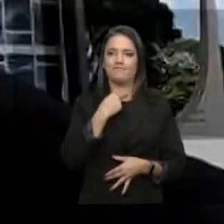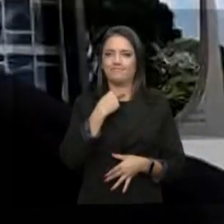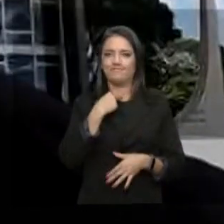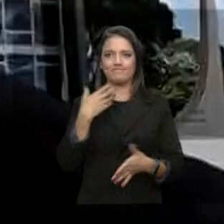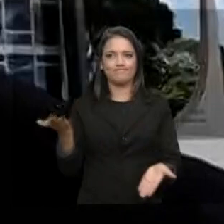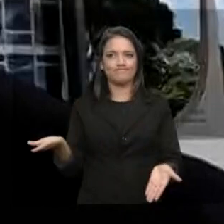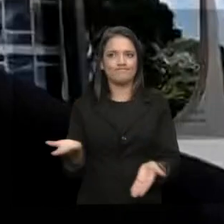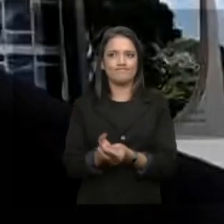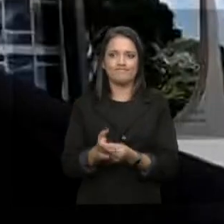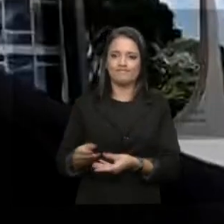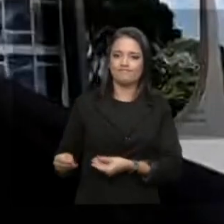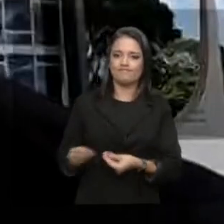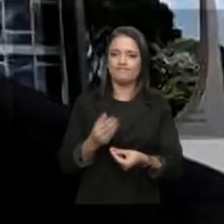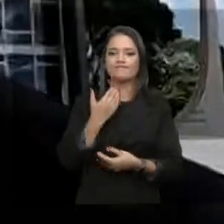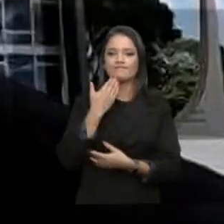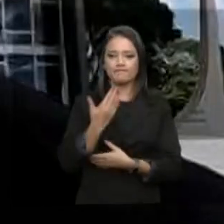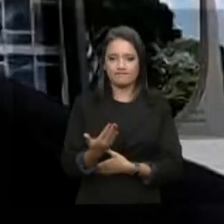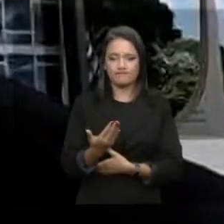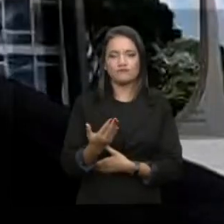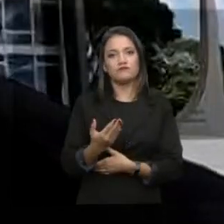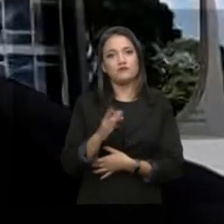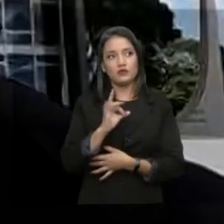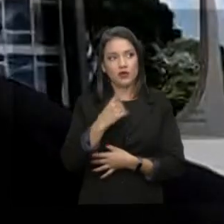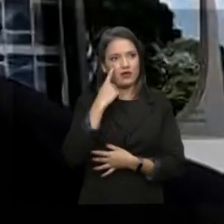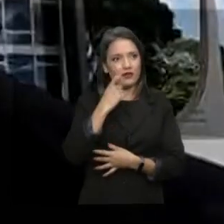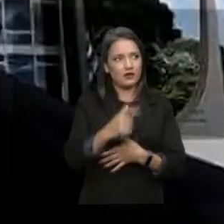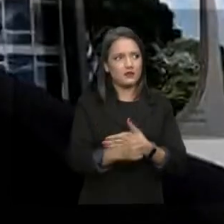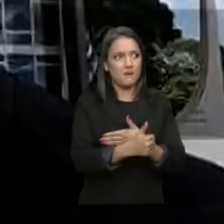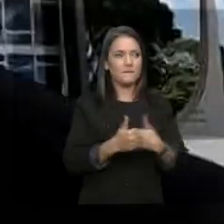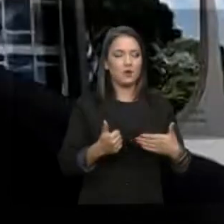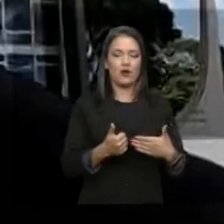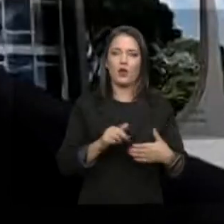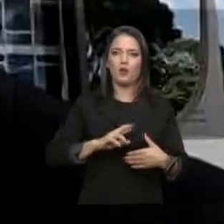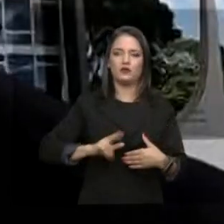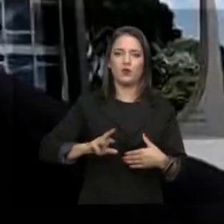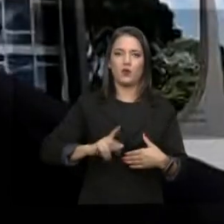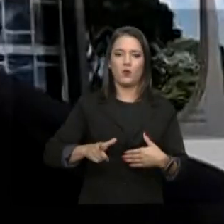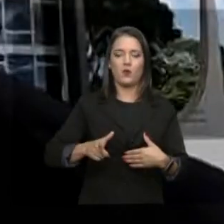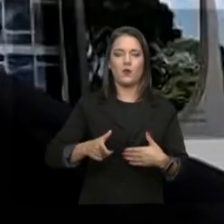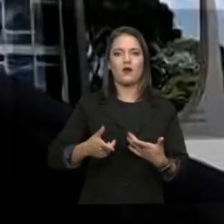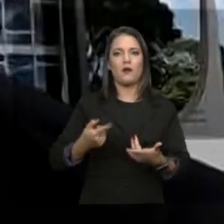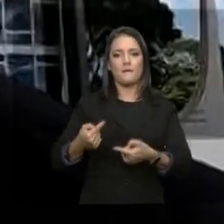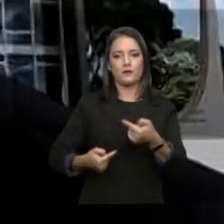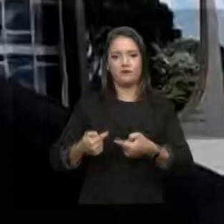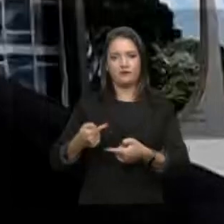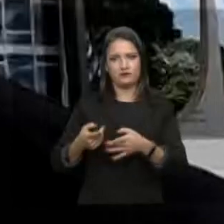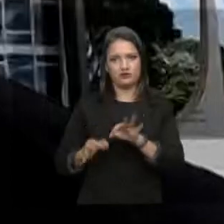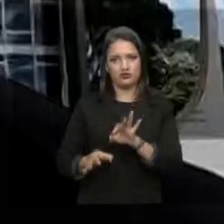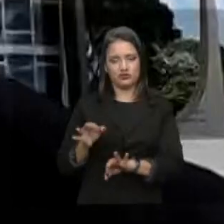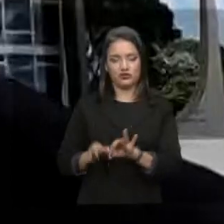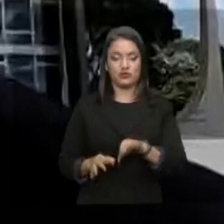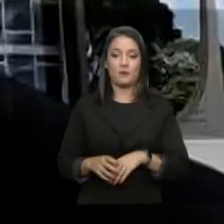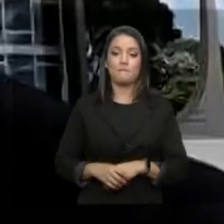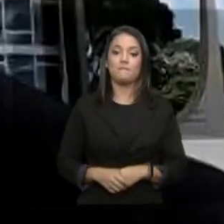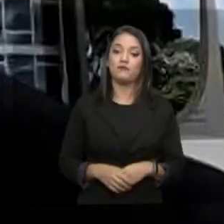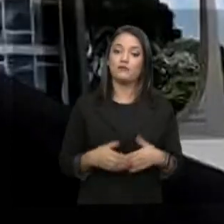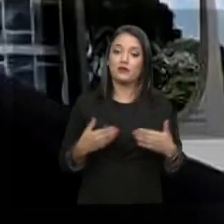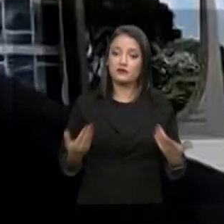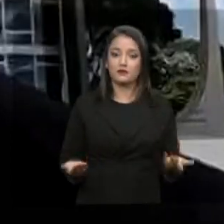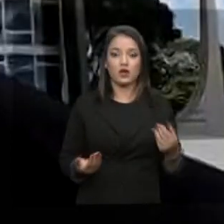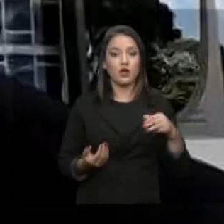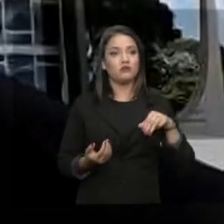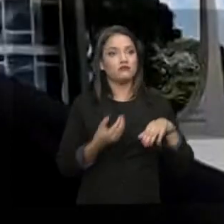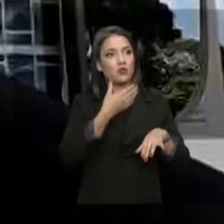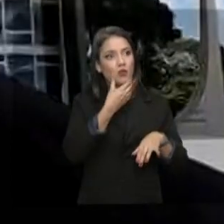controvérsia, embora tenha, reitero, um relevante interesse moral. A parte autora da presente ação rescisória, portanto, é ilegítima. Apenas